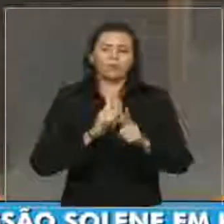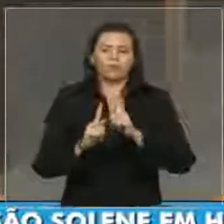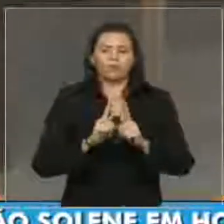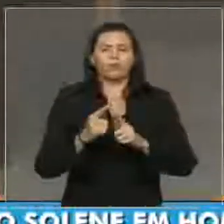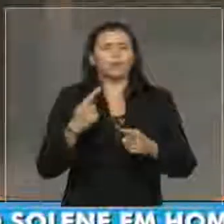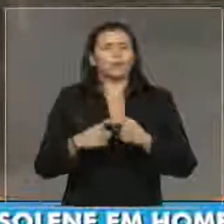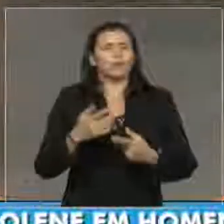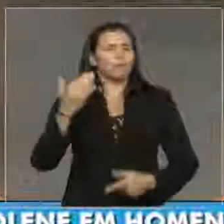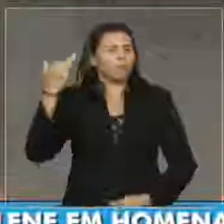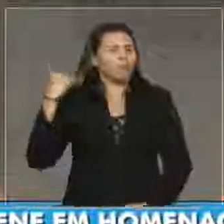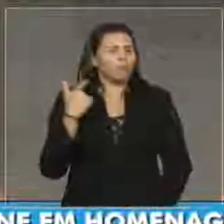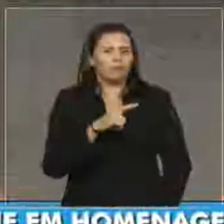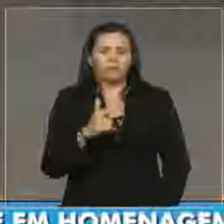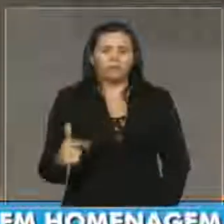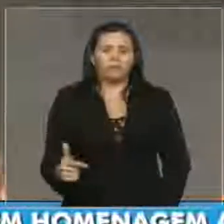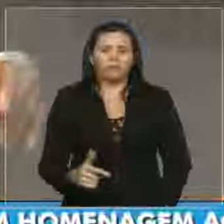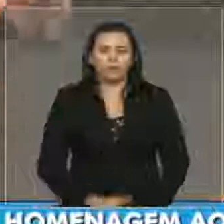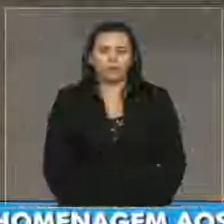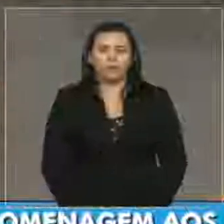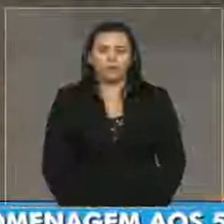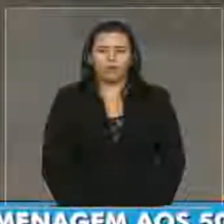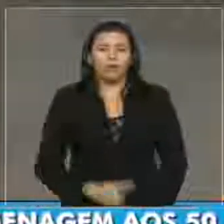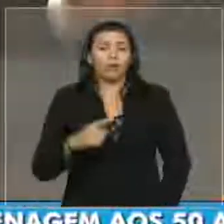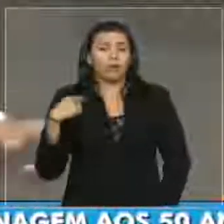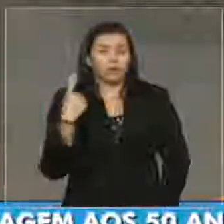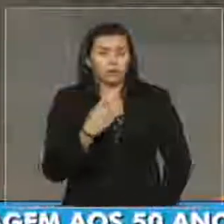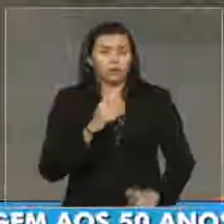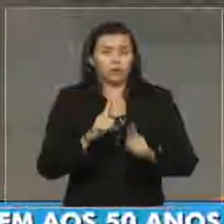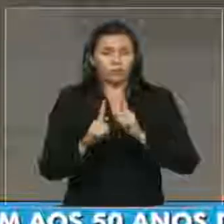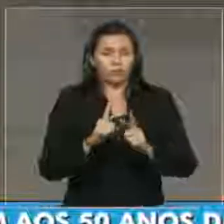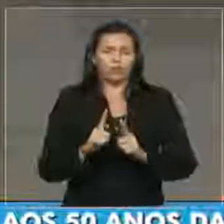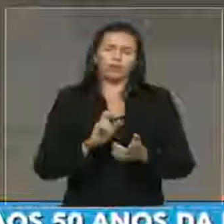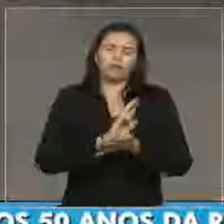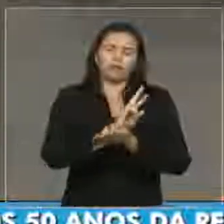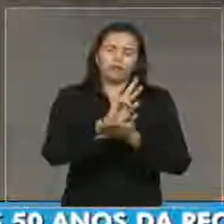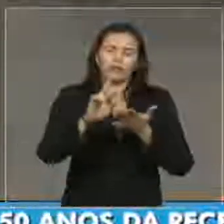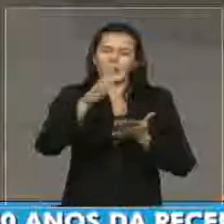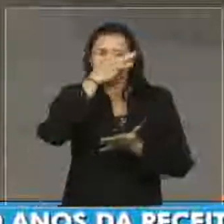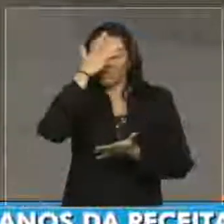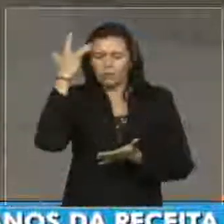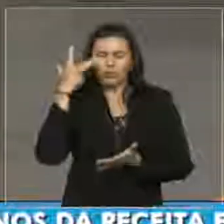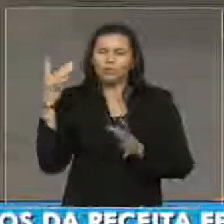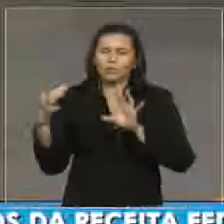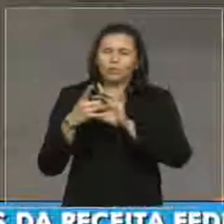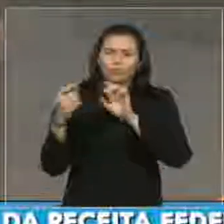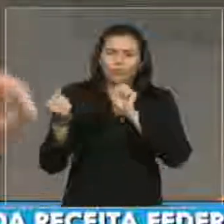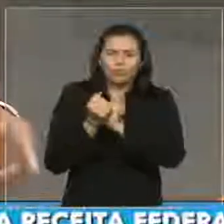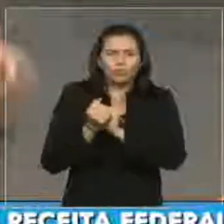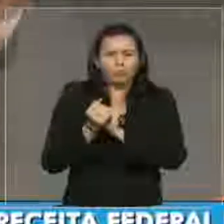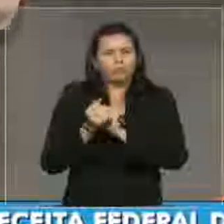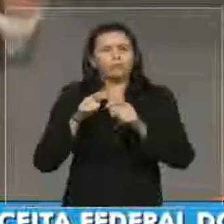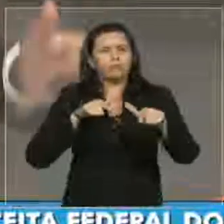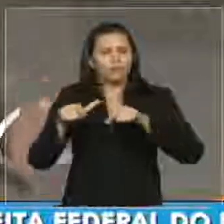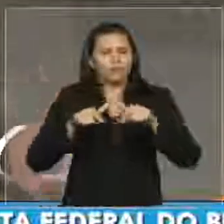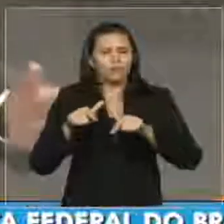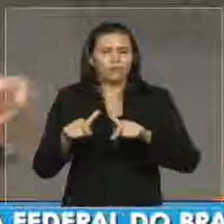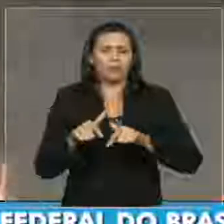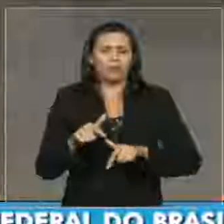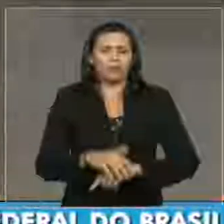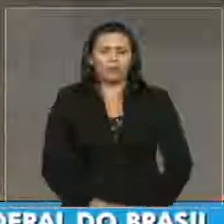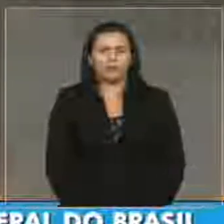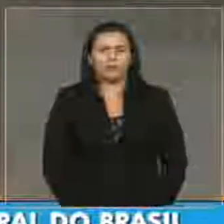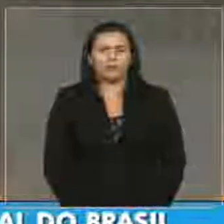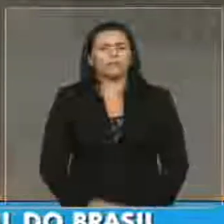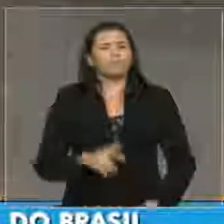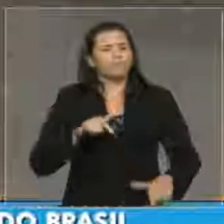Nossa, eu digo, porque a nossa gestão foi composta de muitos que aqui estão, como gestores, como servidores